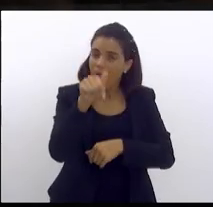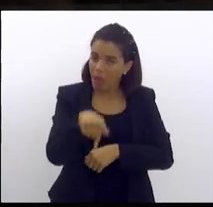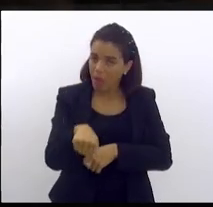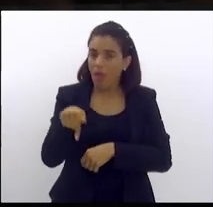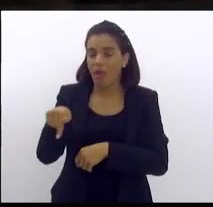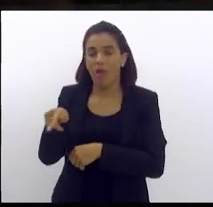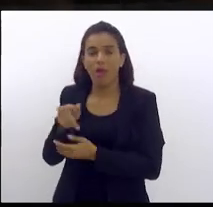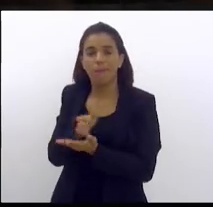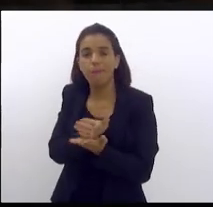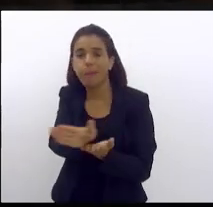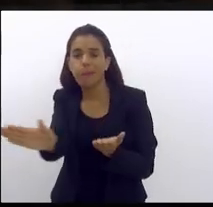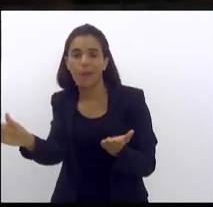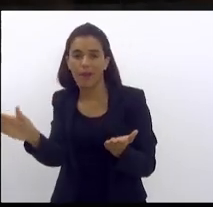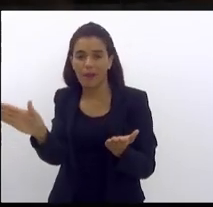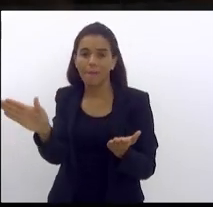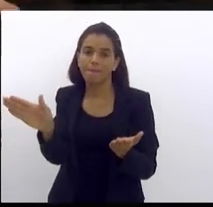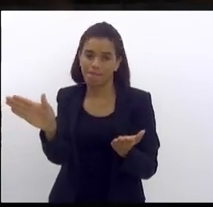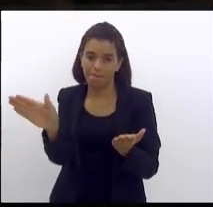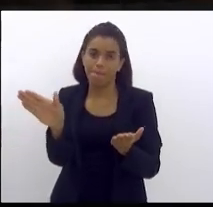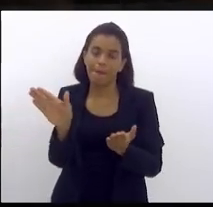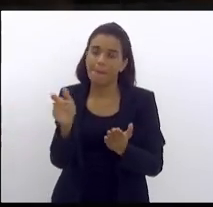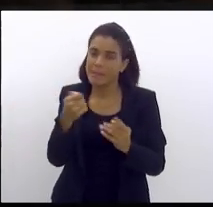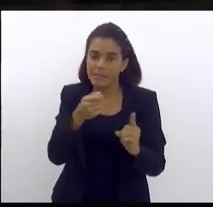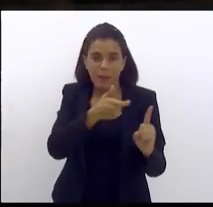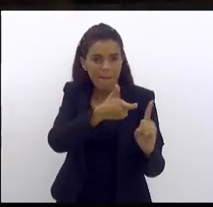como tal devem ser